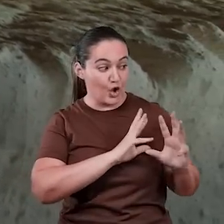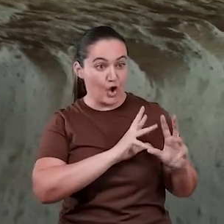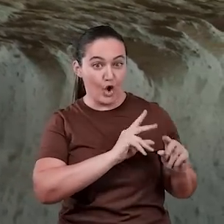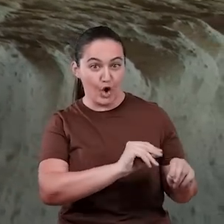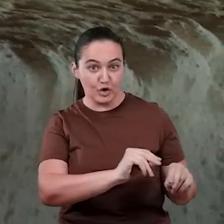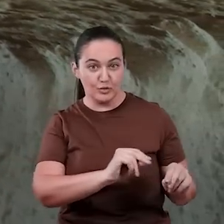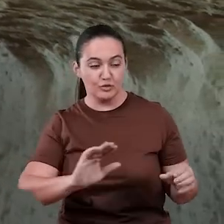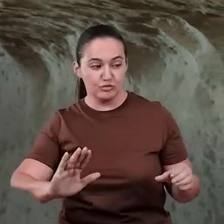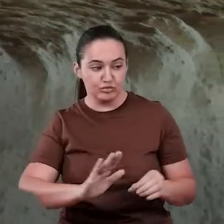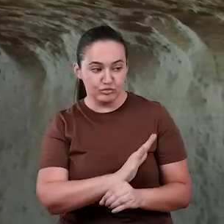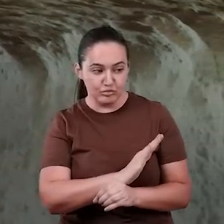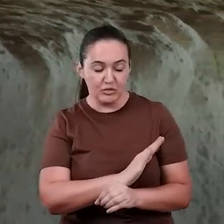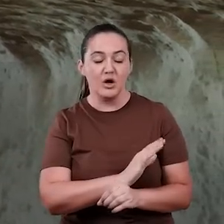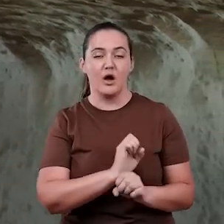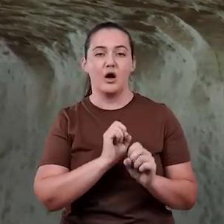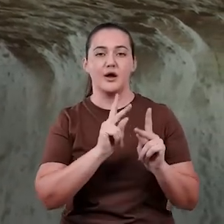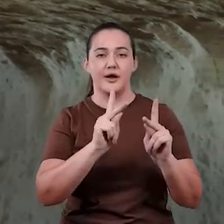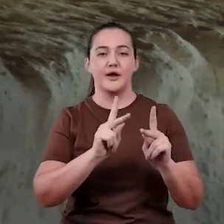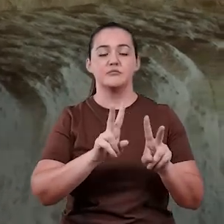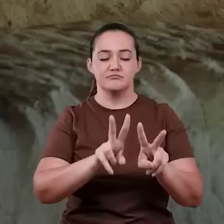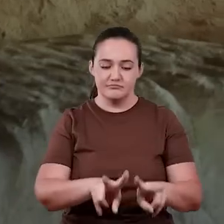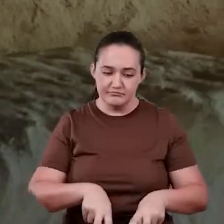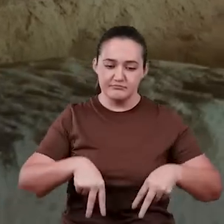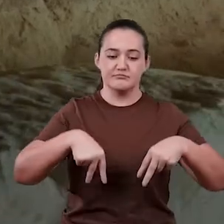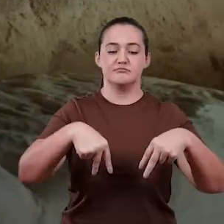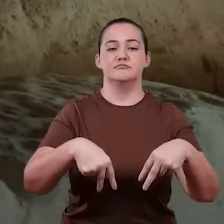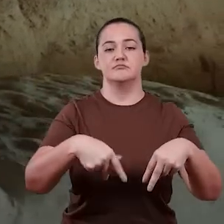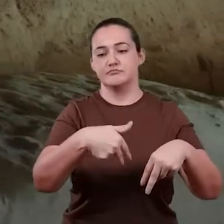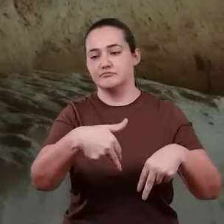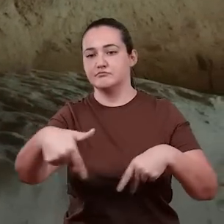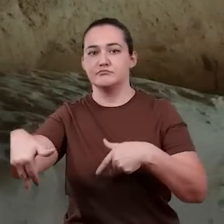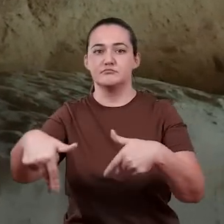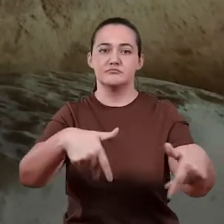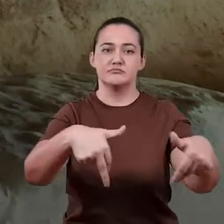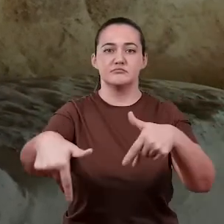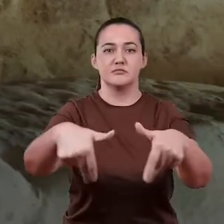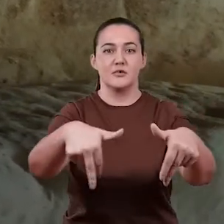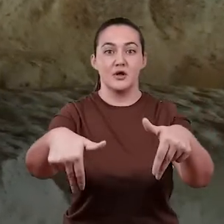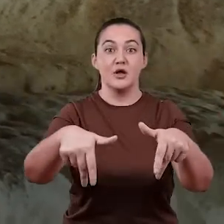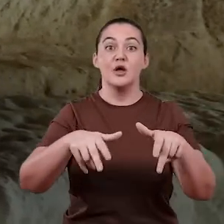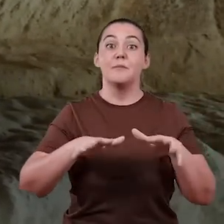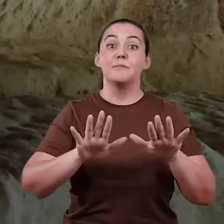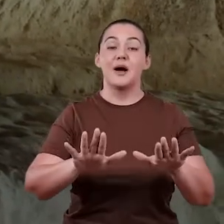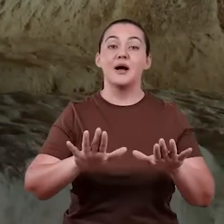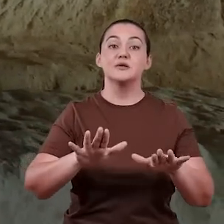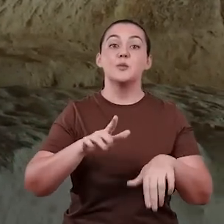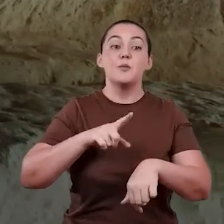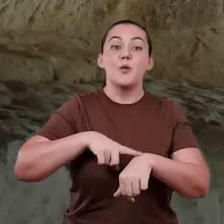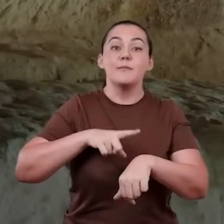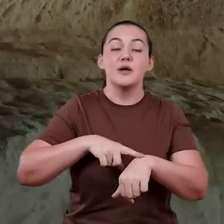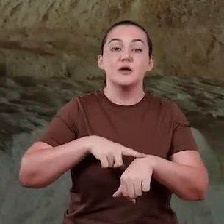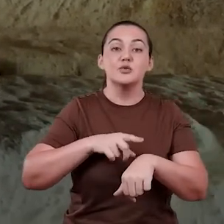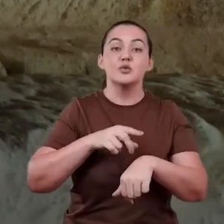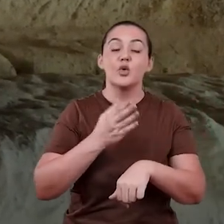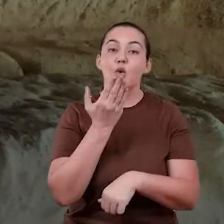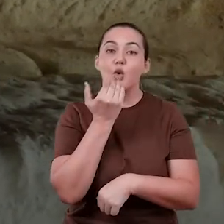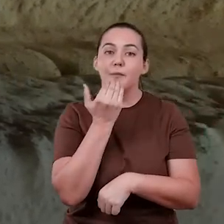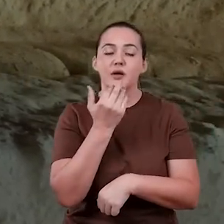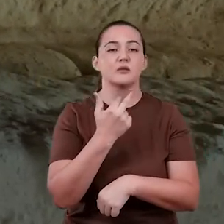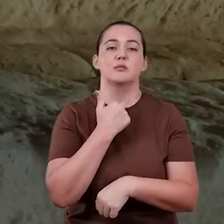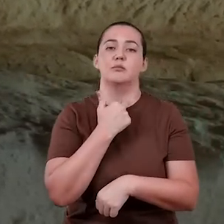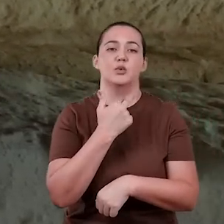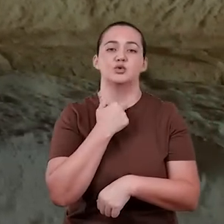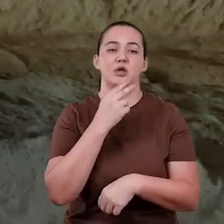local. Então levantavam e iriam para os seus afazeres. E você vê que mesmo durante o momento da refeição, eles